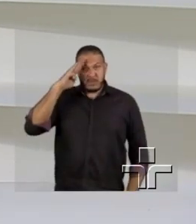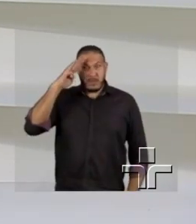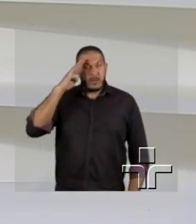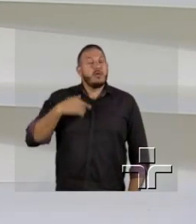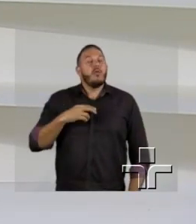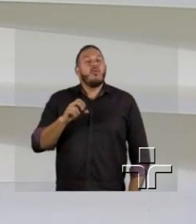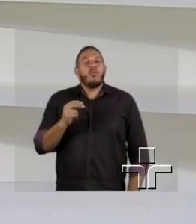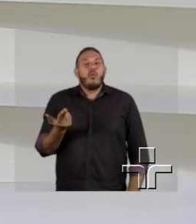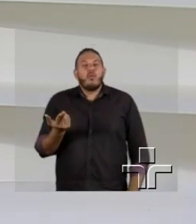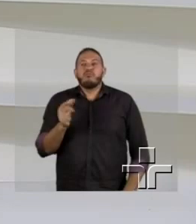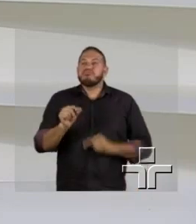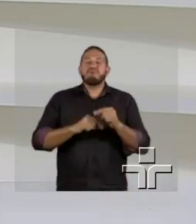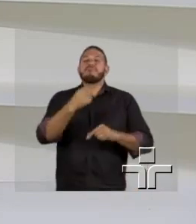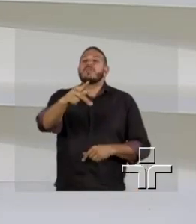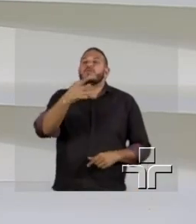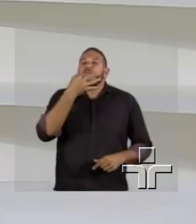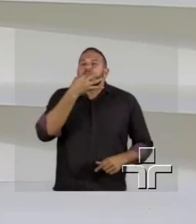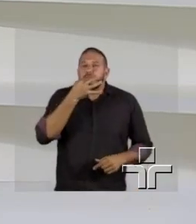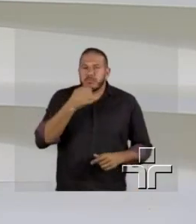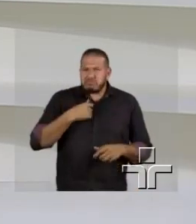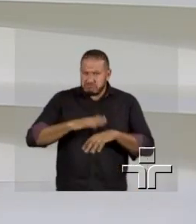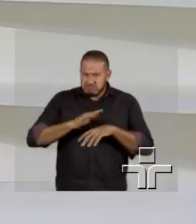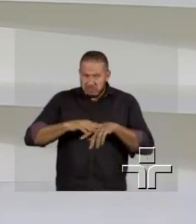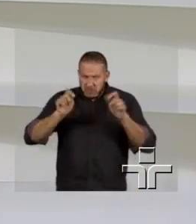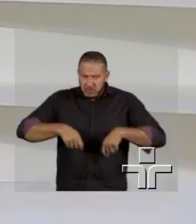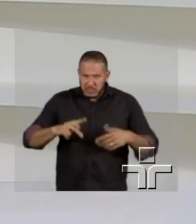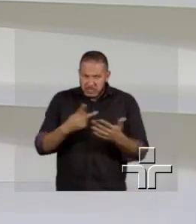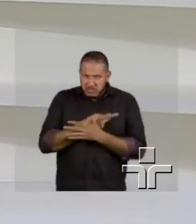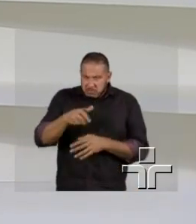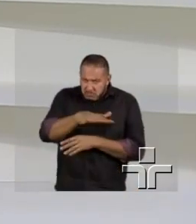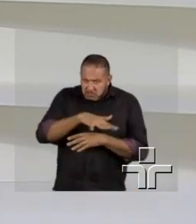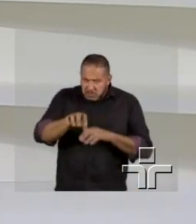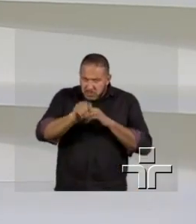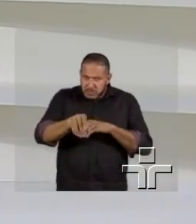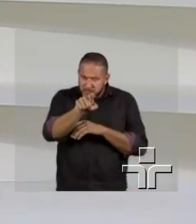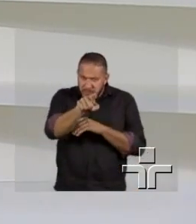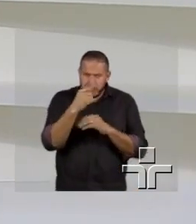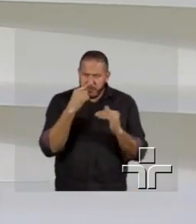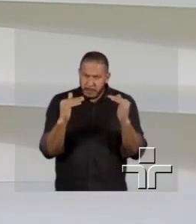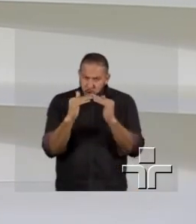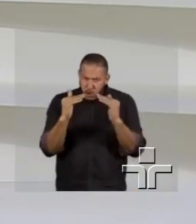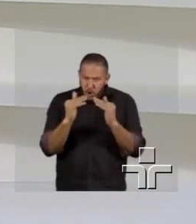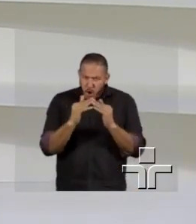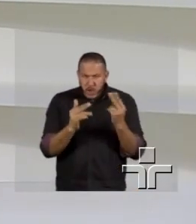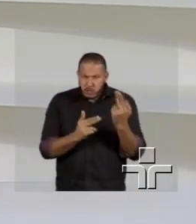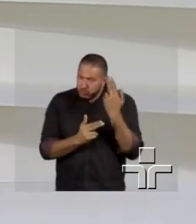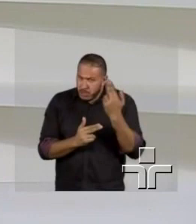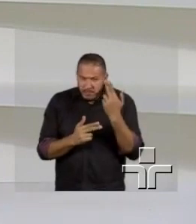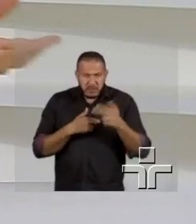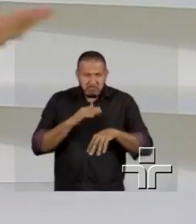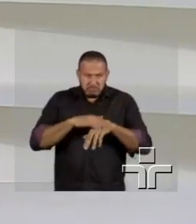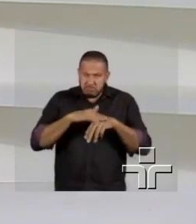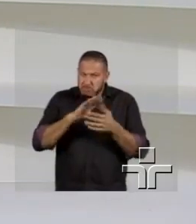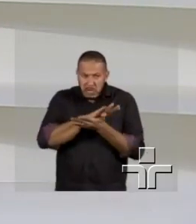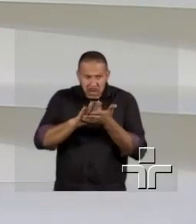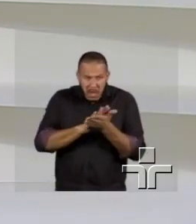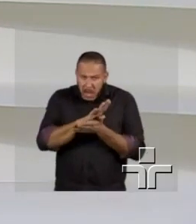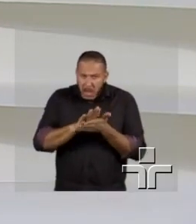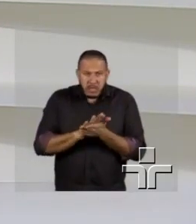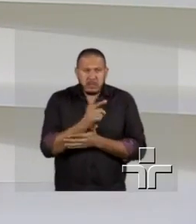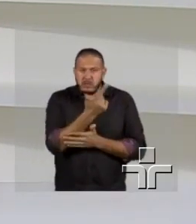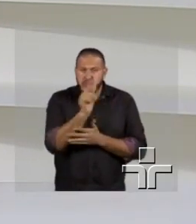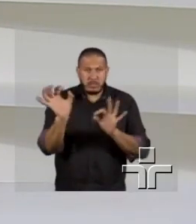vai pagar 8,5%. Mas a proposta do governo acabava com o BPC e diminuía BPC e aposentadoria rural. Mas